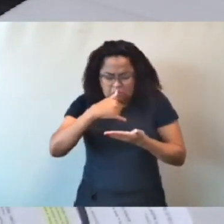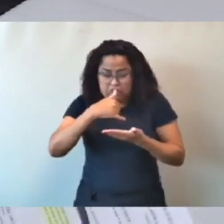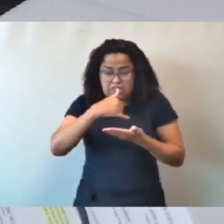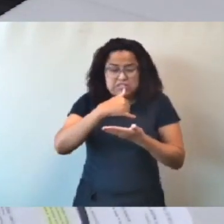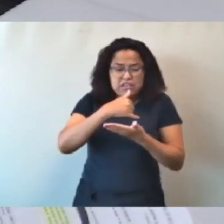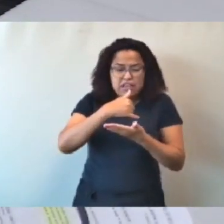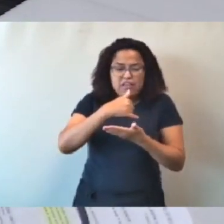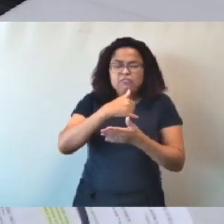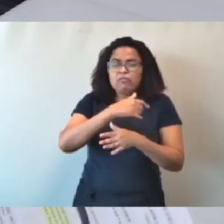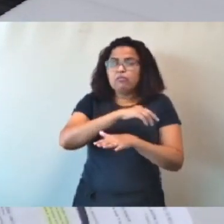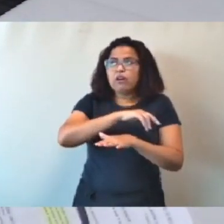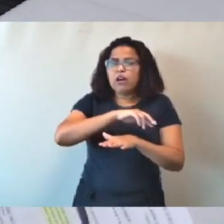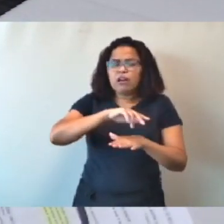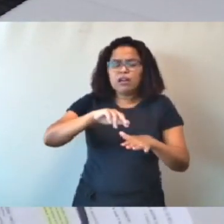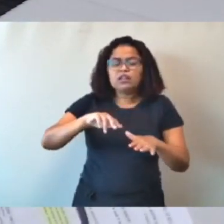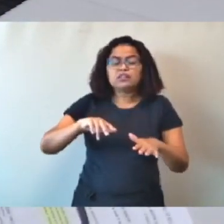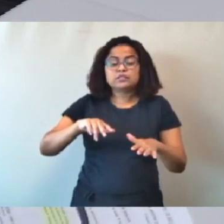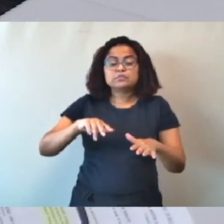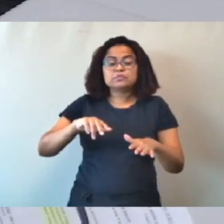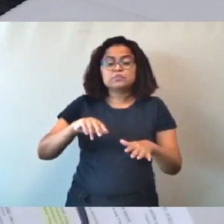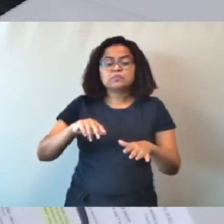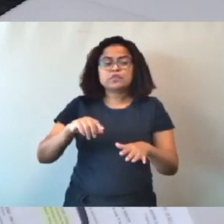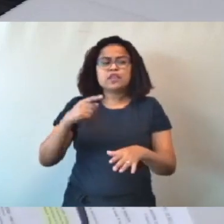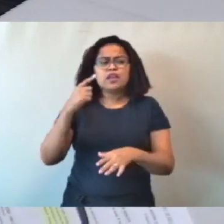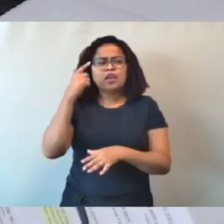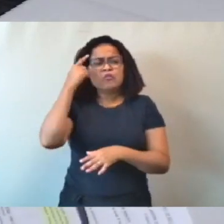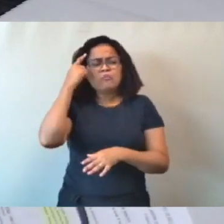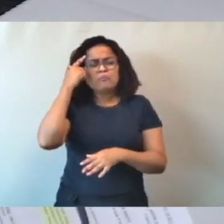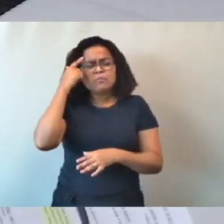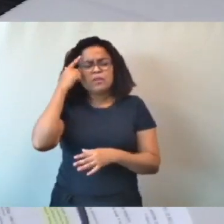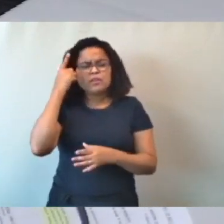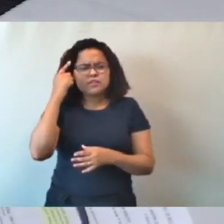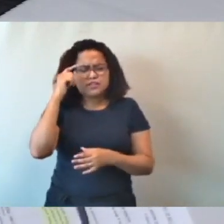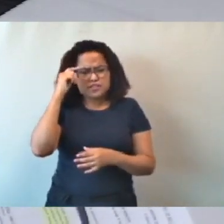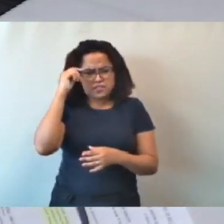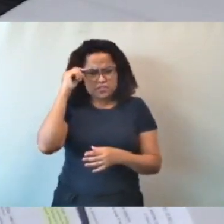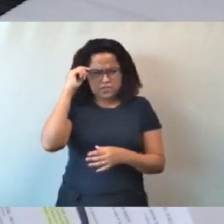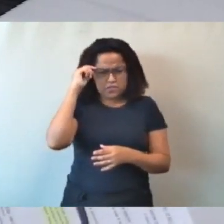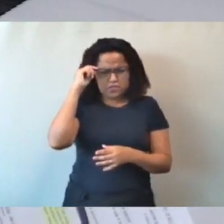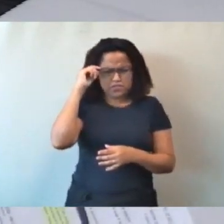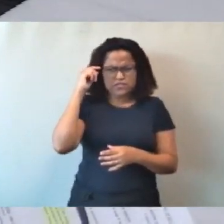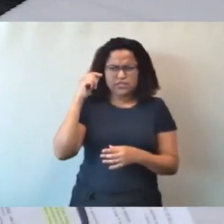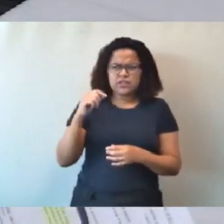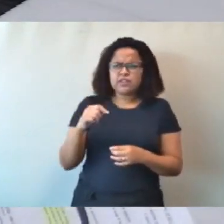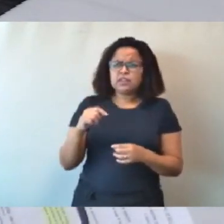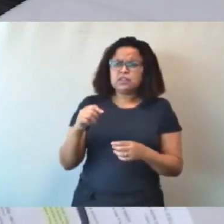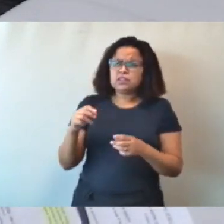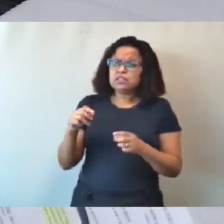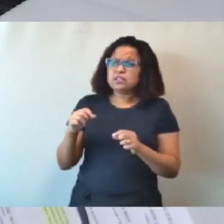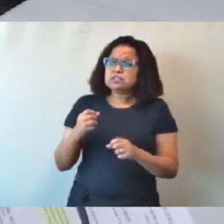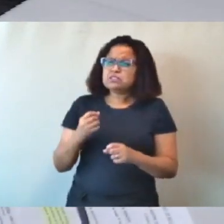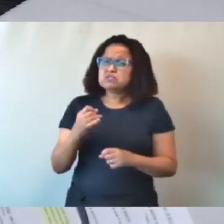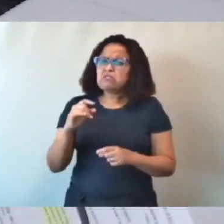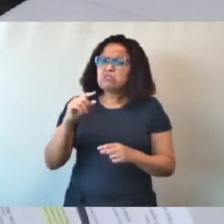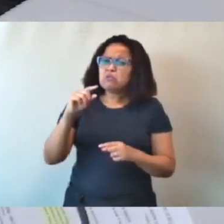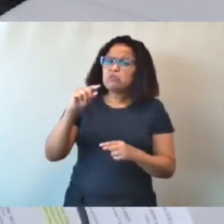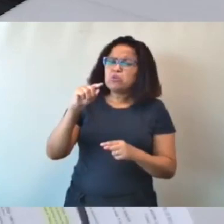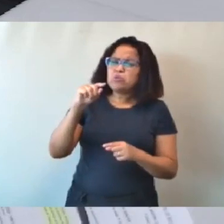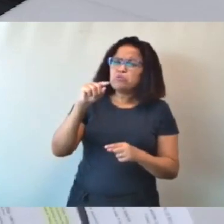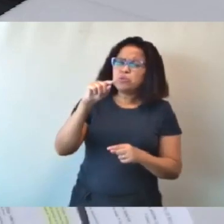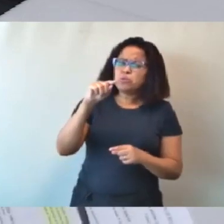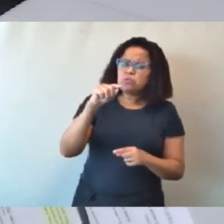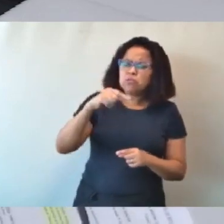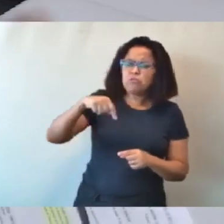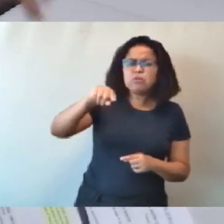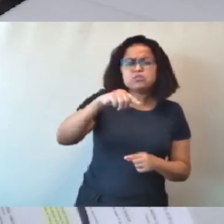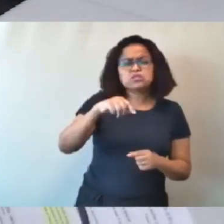temos, pense, por favor, vê se a minha colocação, vocês conseguem raciocinar e chegarmos a um consenso. Nós